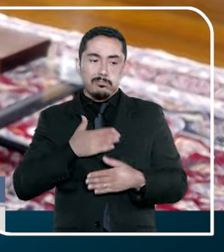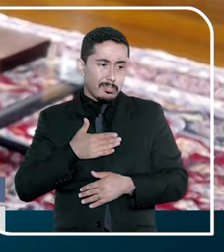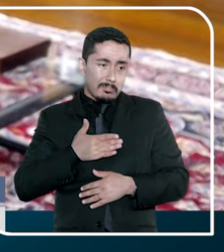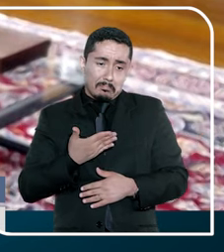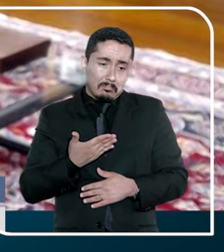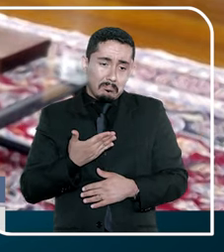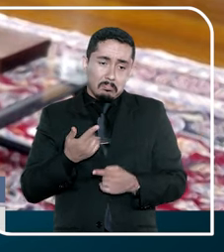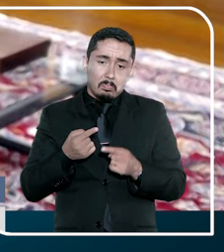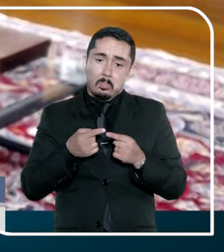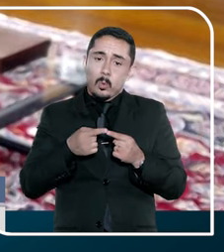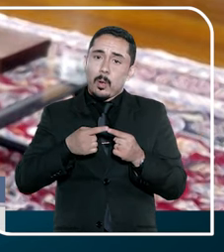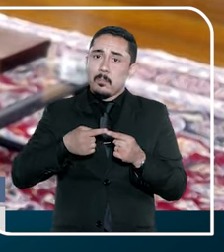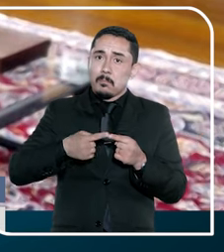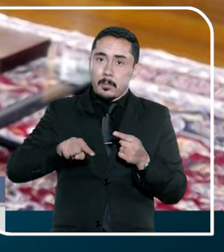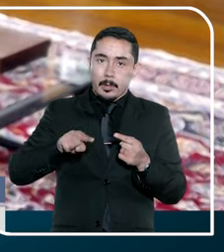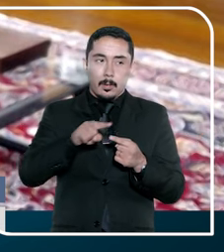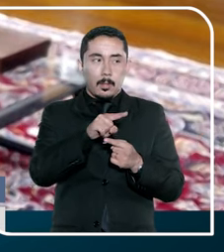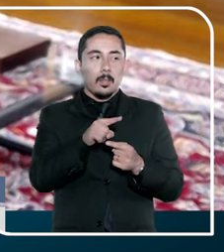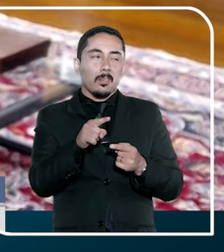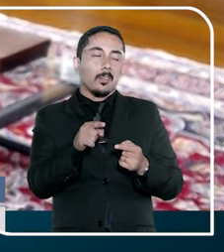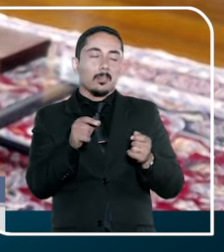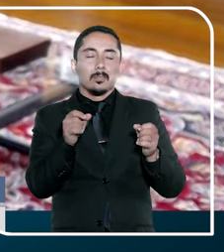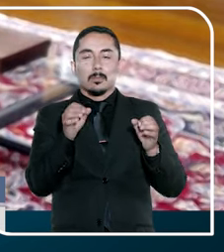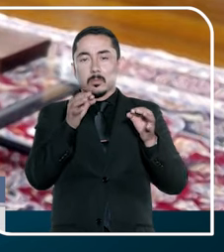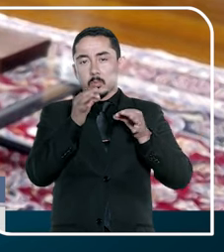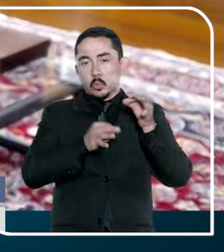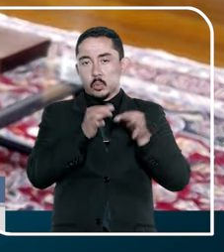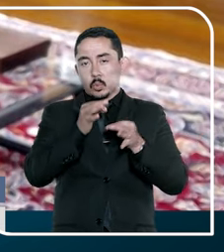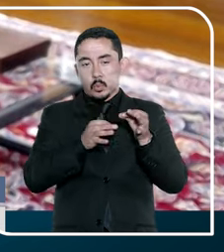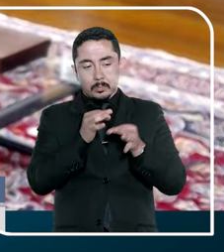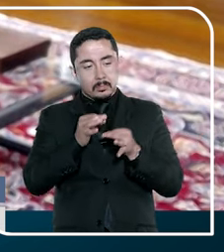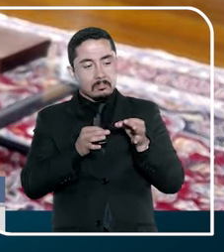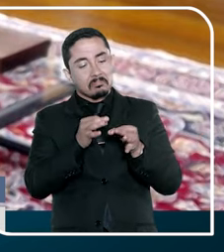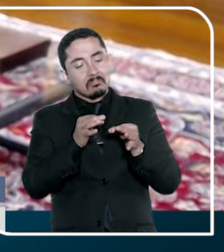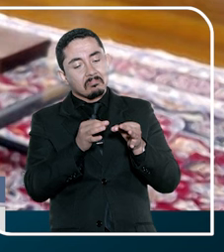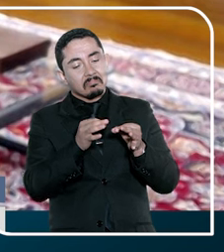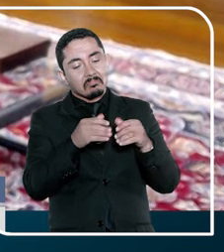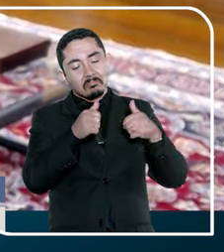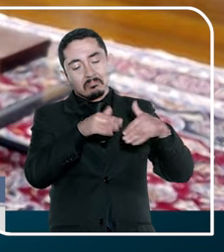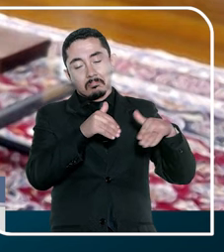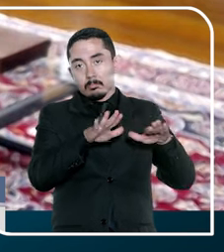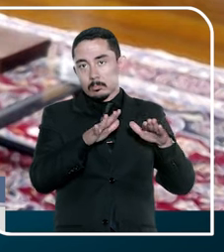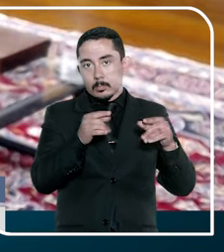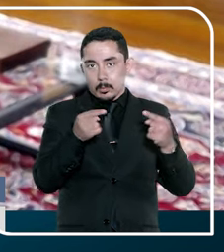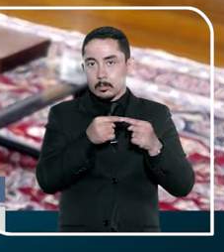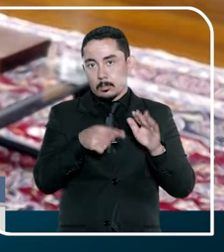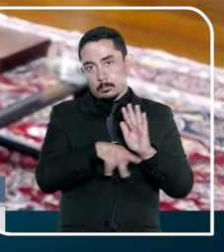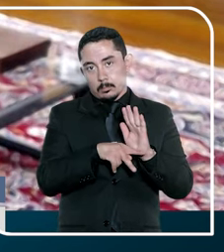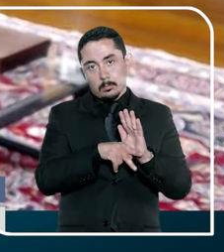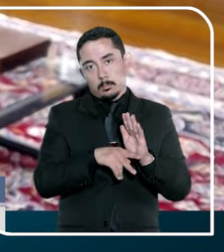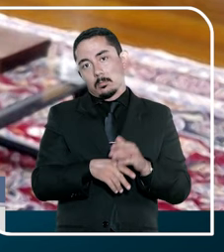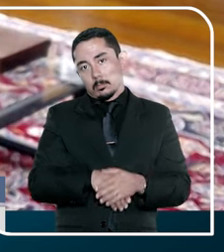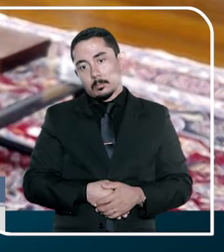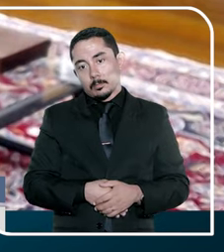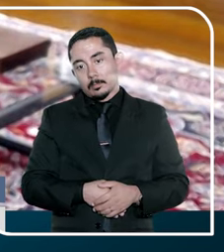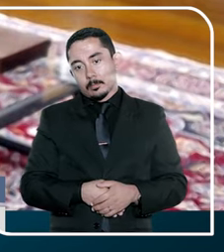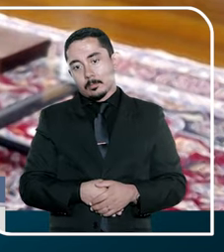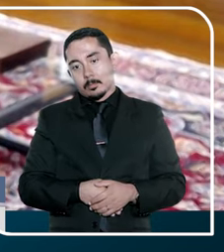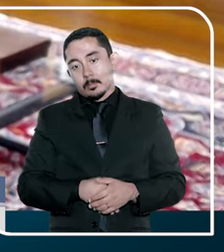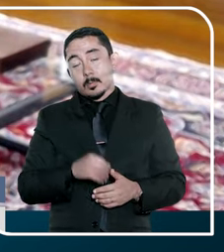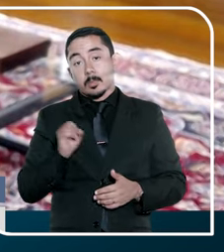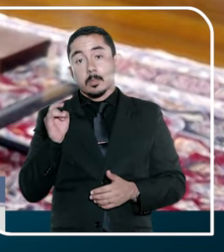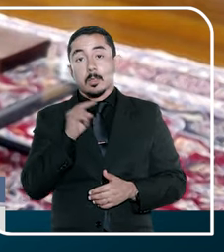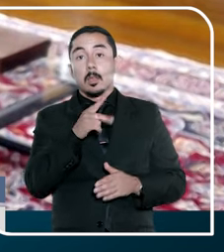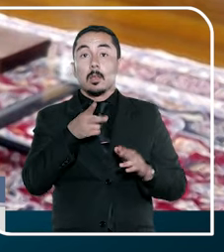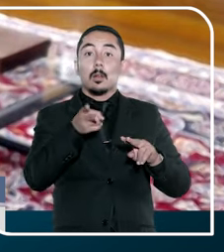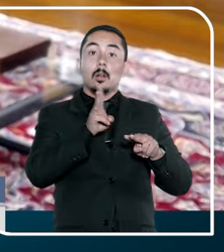uma justificativa para a incidência do CR bagatelar salvo quando não tendo a vida design flagrante o próprio